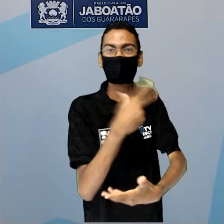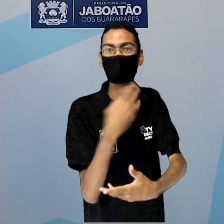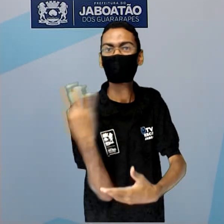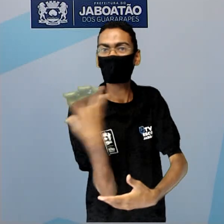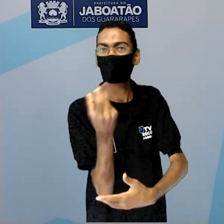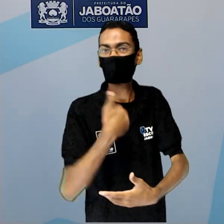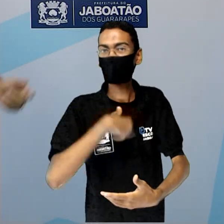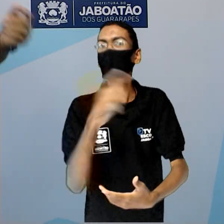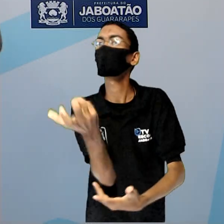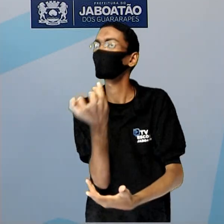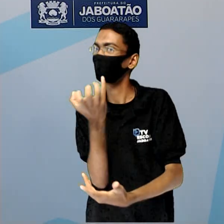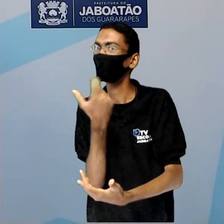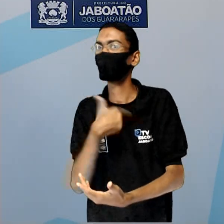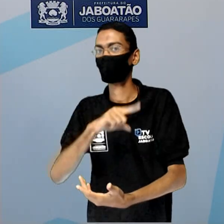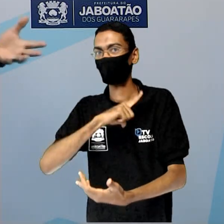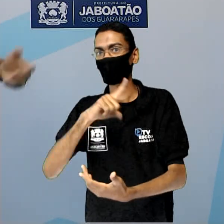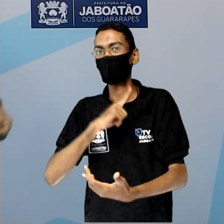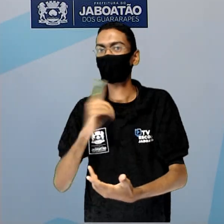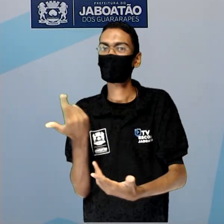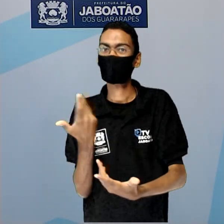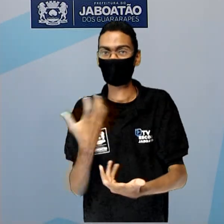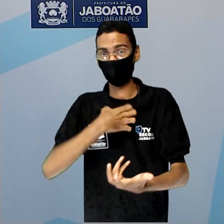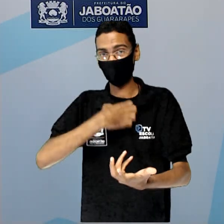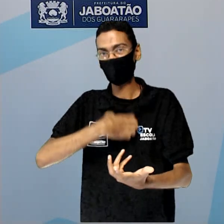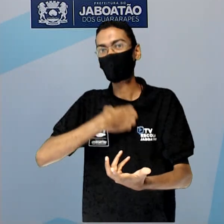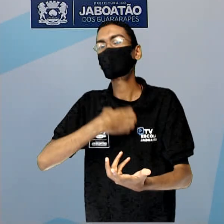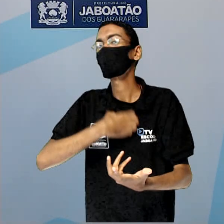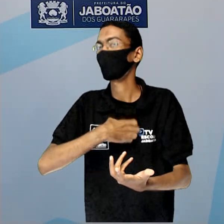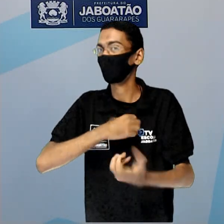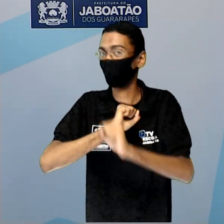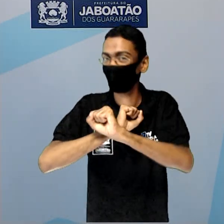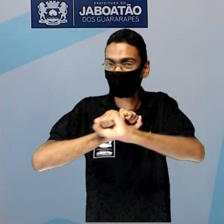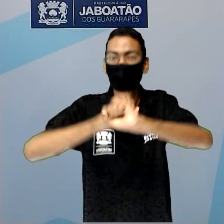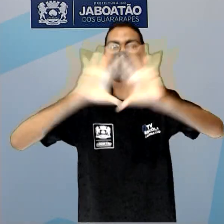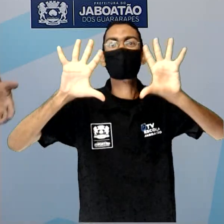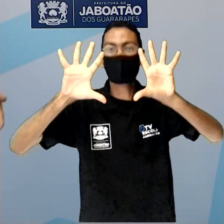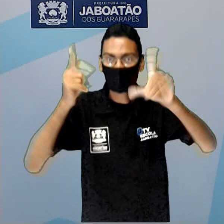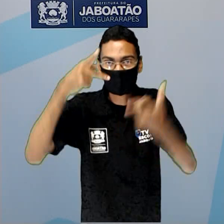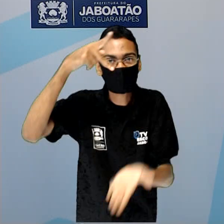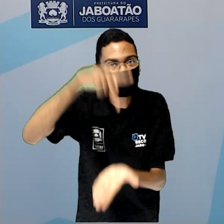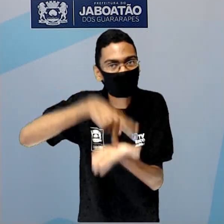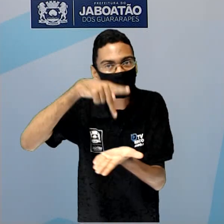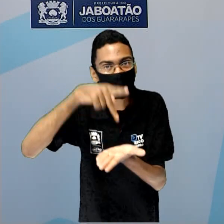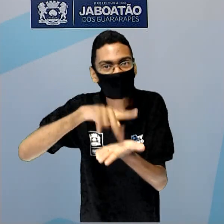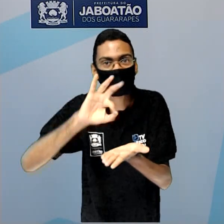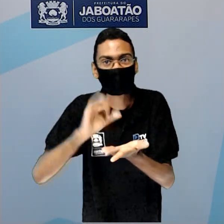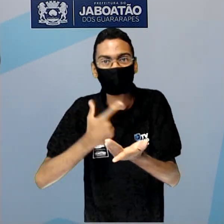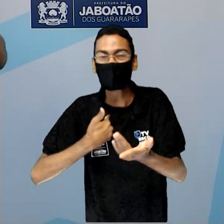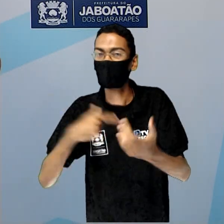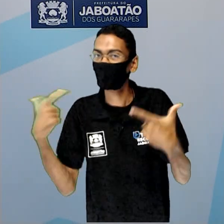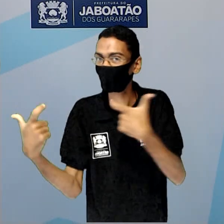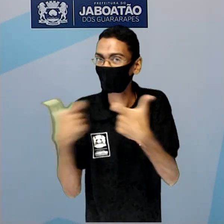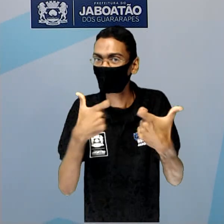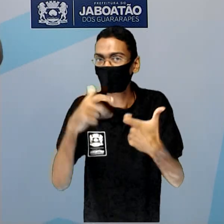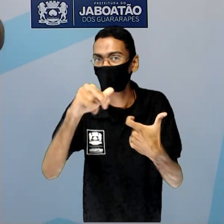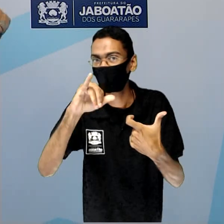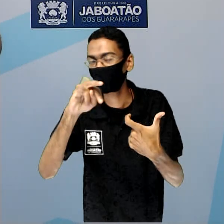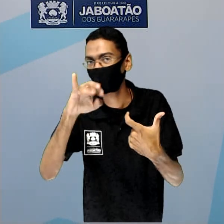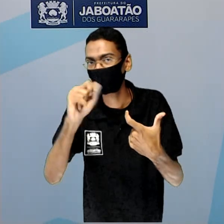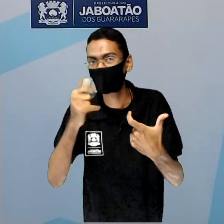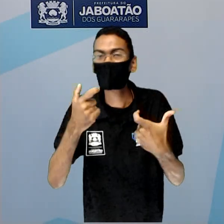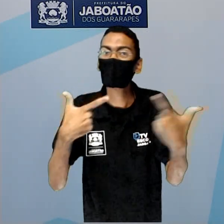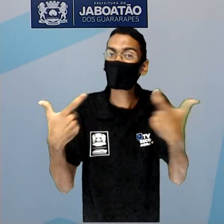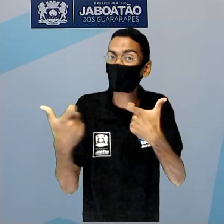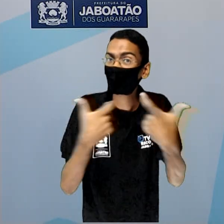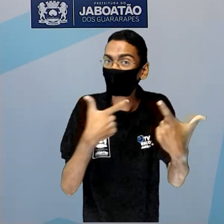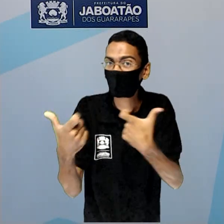Tá? Aí a revolta estourou. A revolta eclodiu e ficou conhecida como Guerra dos Mascates. Mas quem provocou a guerra foram os nobres